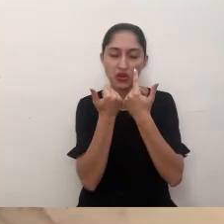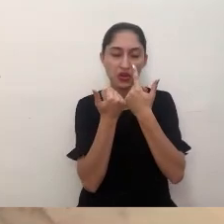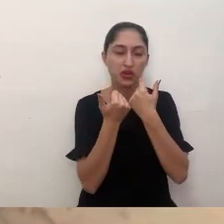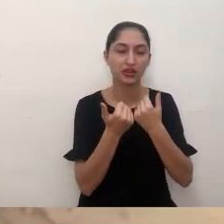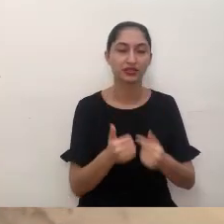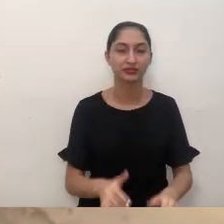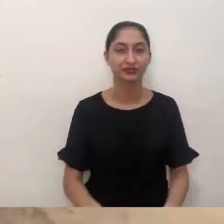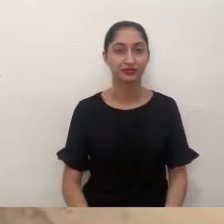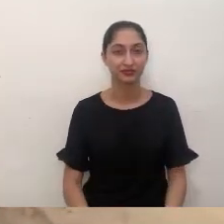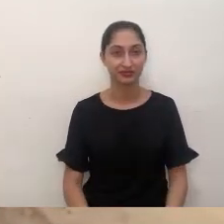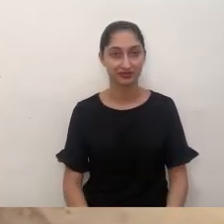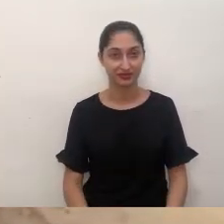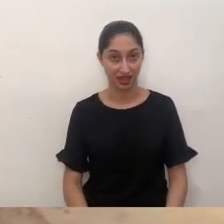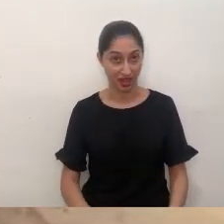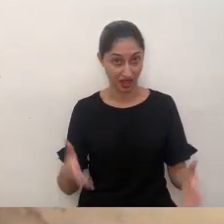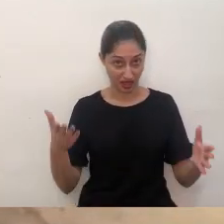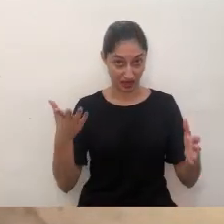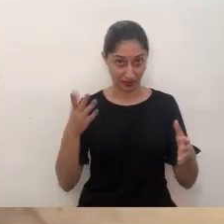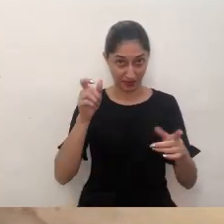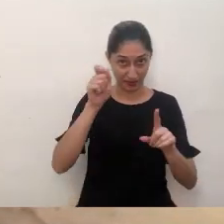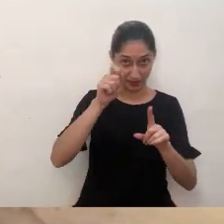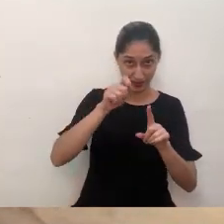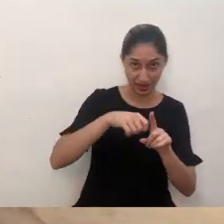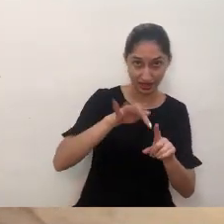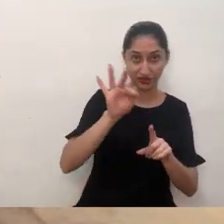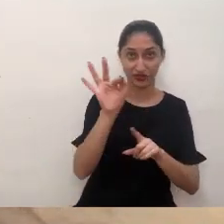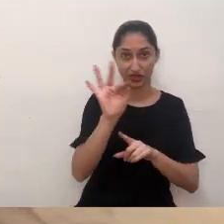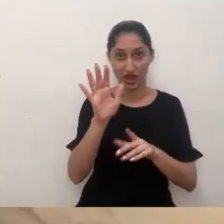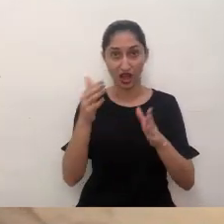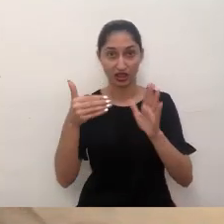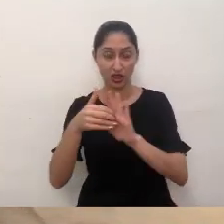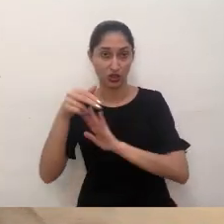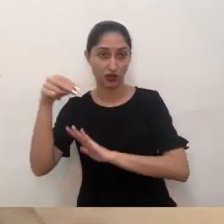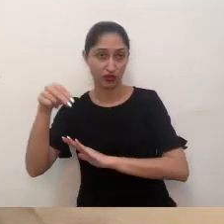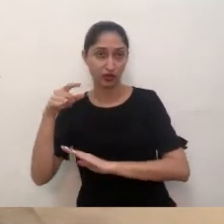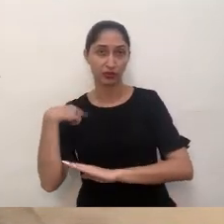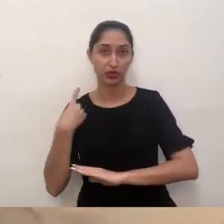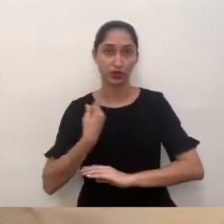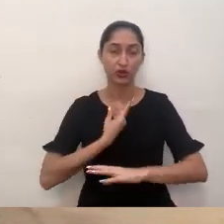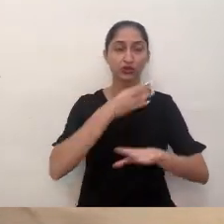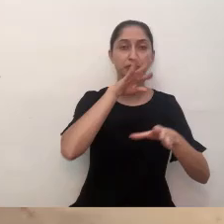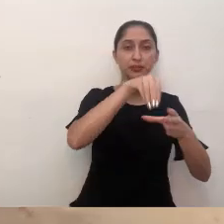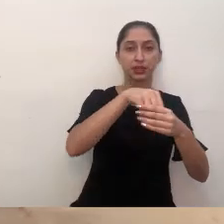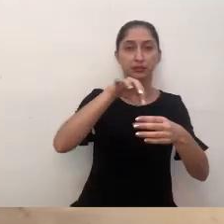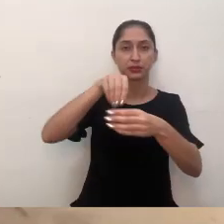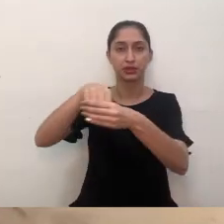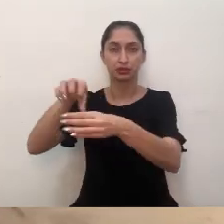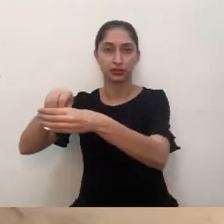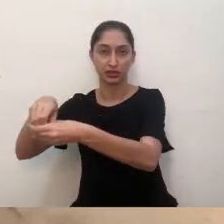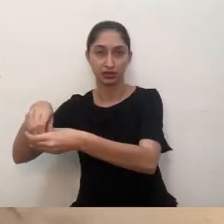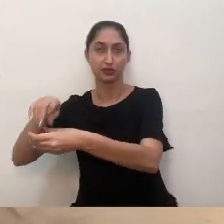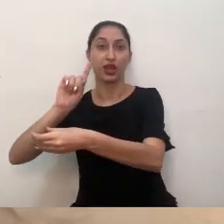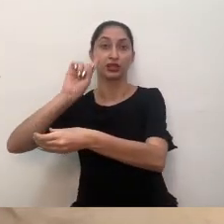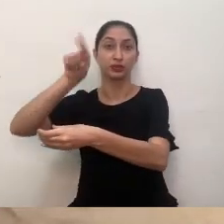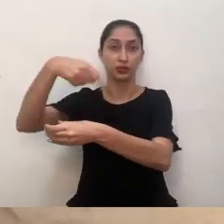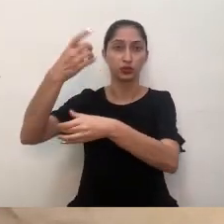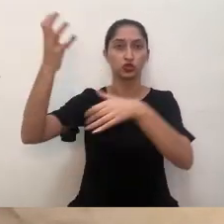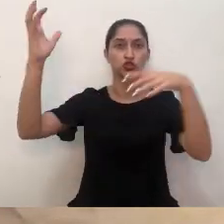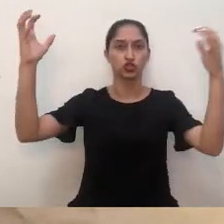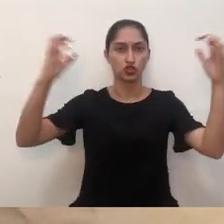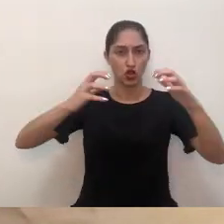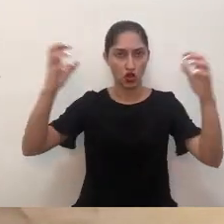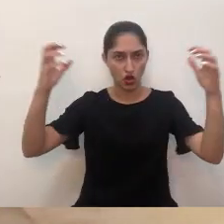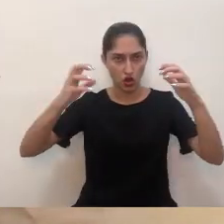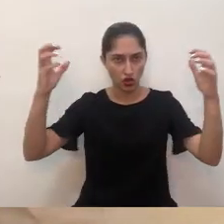amadurecer. A horta sempre começa nesse mês agora, de fevereiro até novembro a gente tá tendo verdura. Porque depois, quando começa a chover,